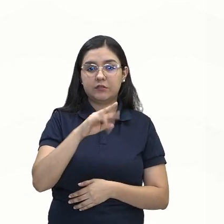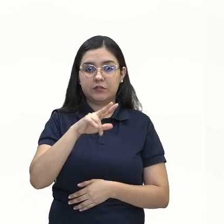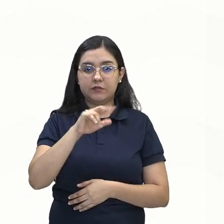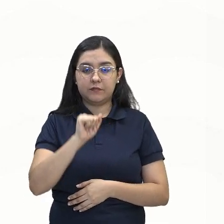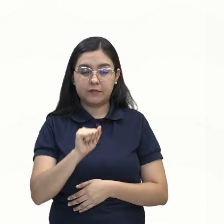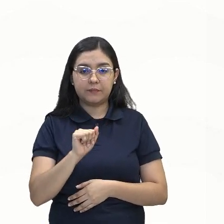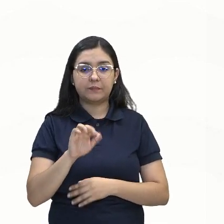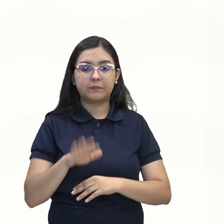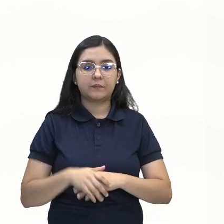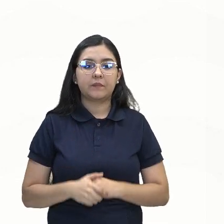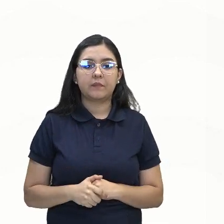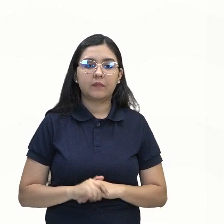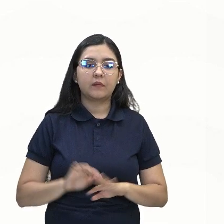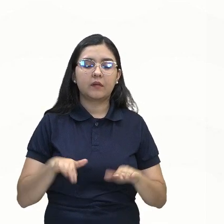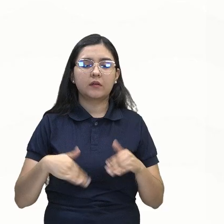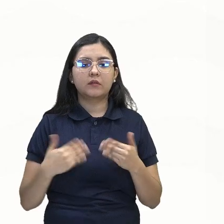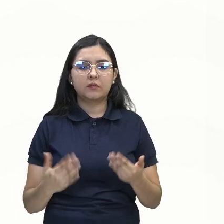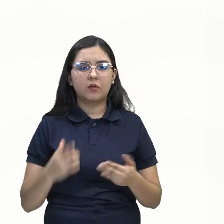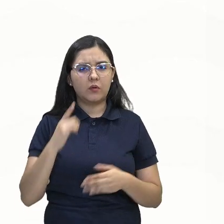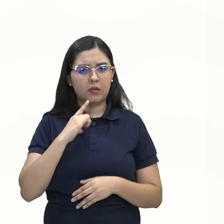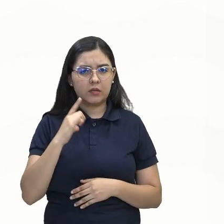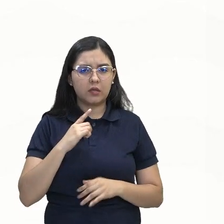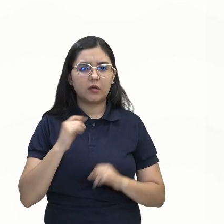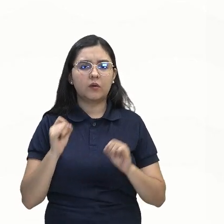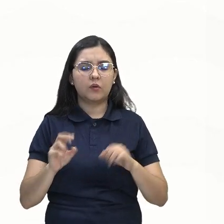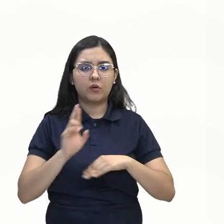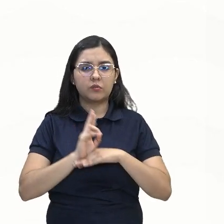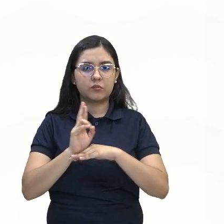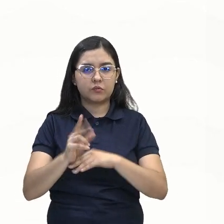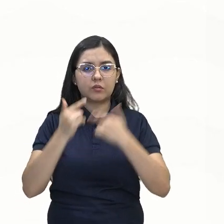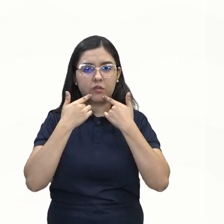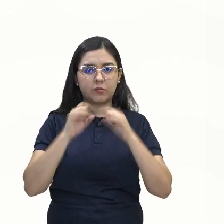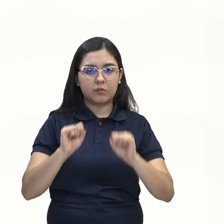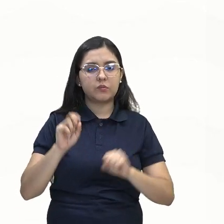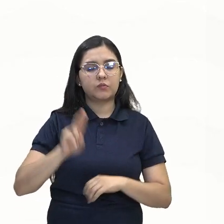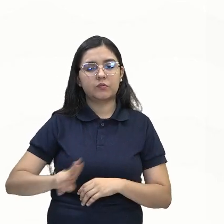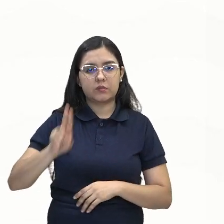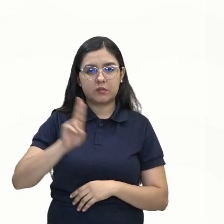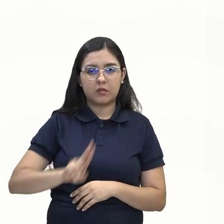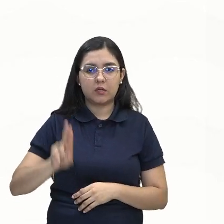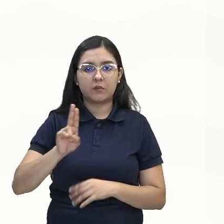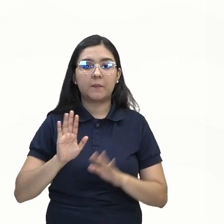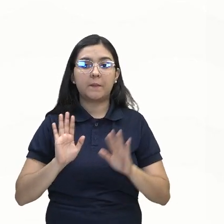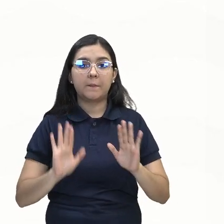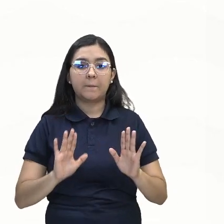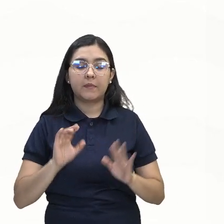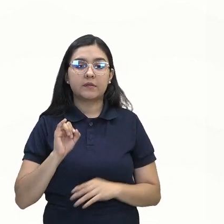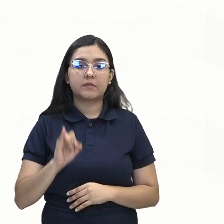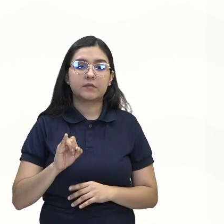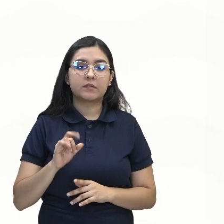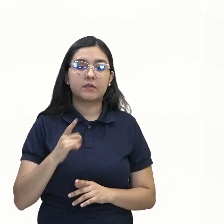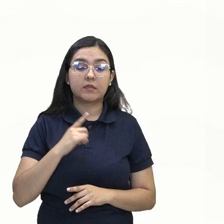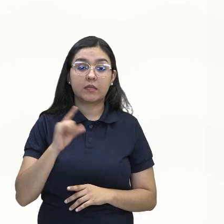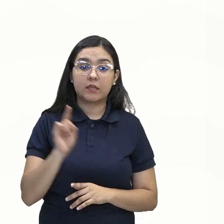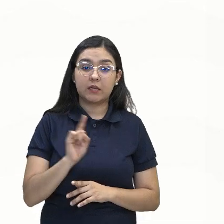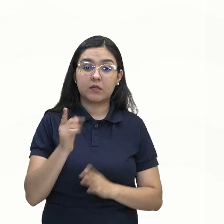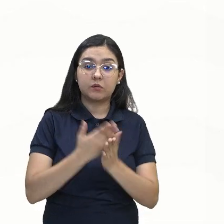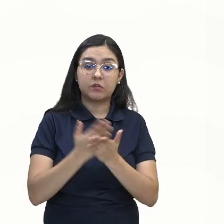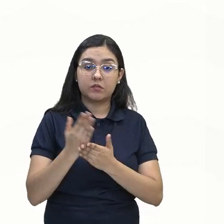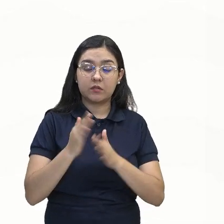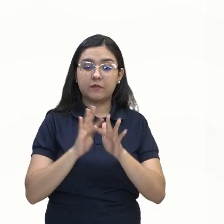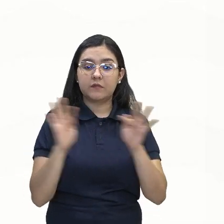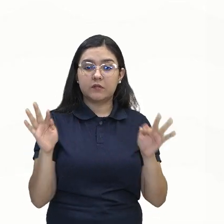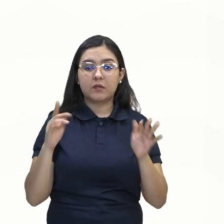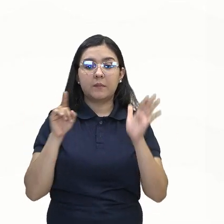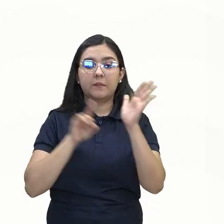question tag, ela existe, ela é um recurso linguístico muito utilizado. No entanto, se eu estou negando inicialmente, a minha